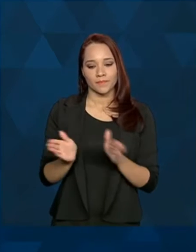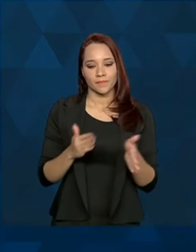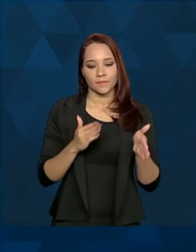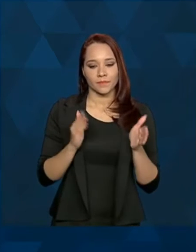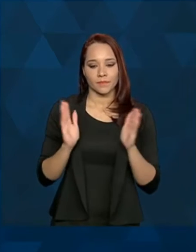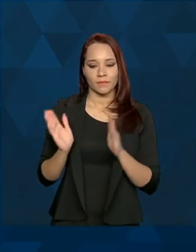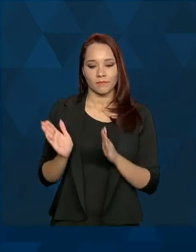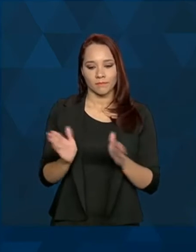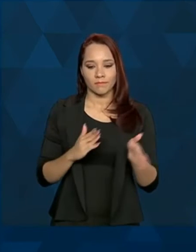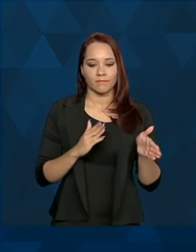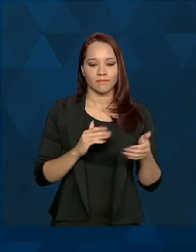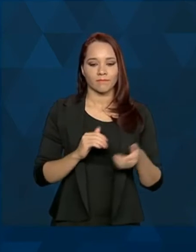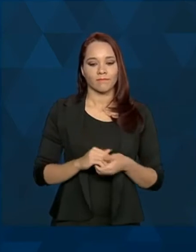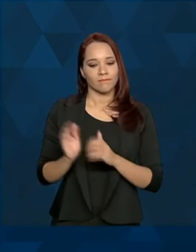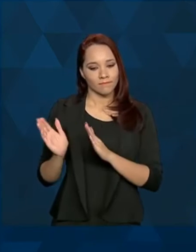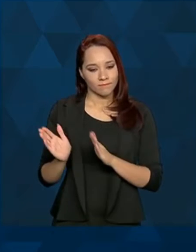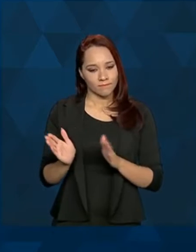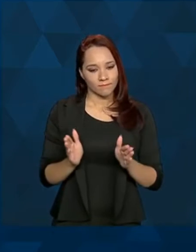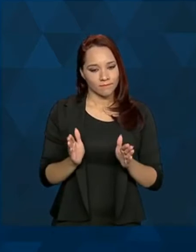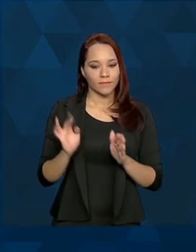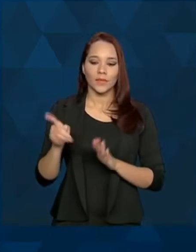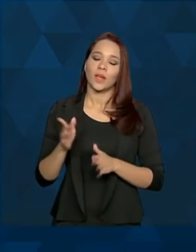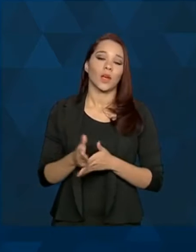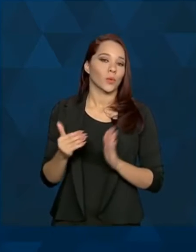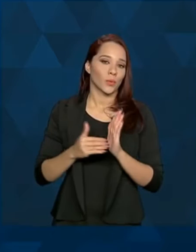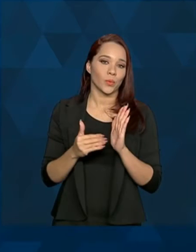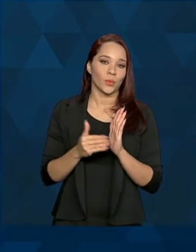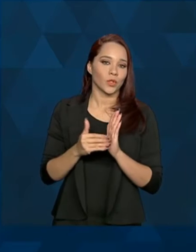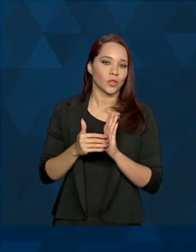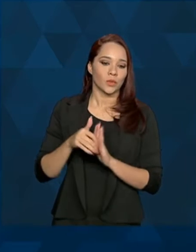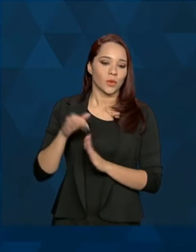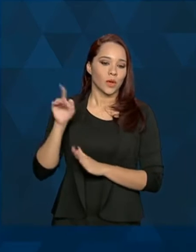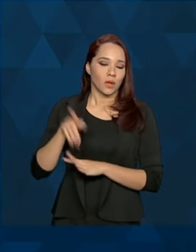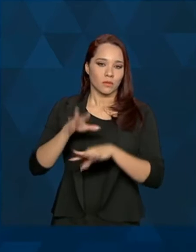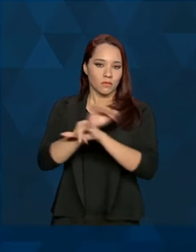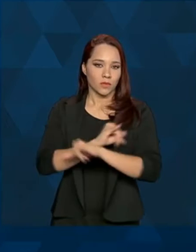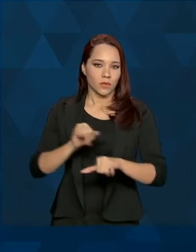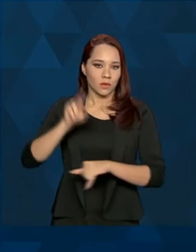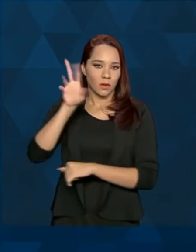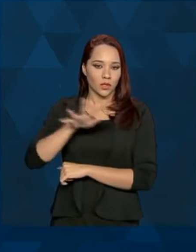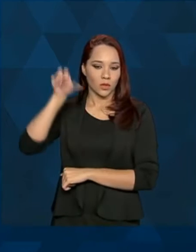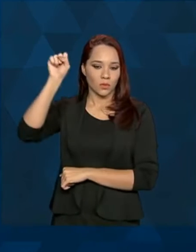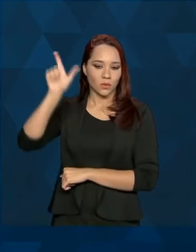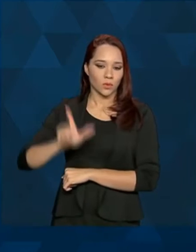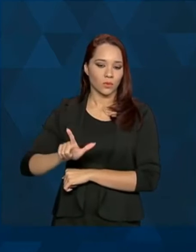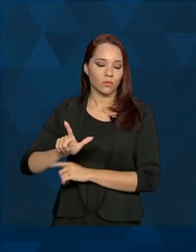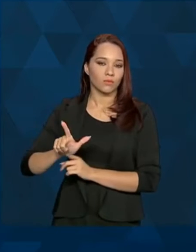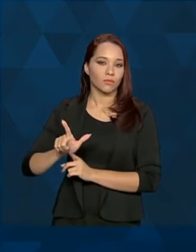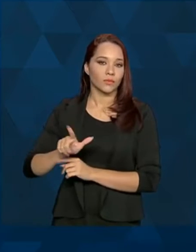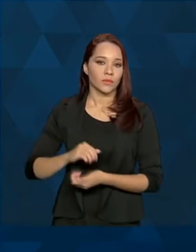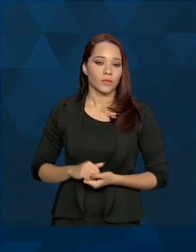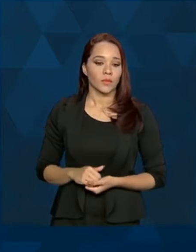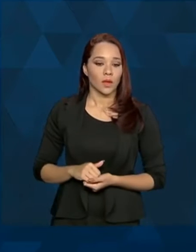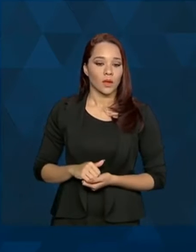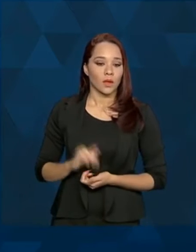pode passar. Pode passar. E por fim, com relação a esses dados, na região sul, né, em